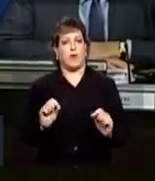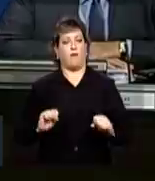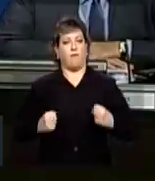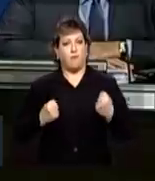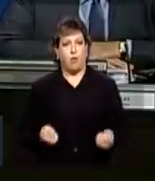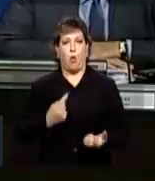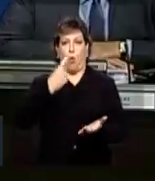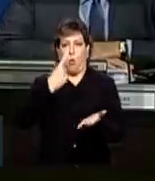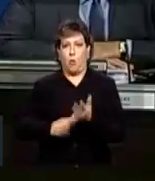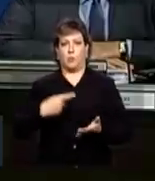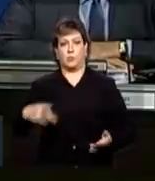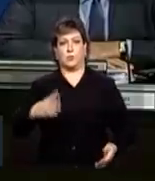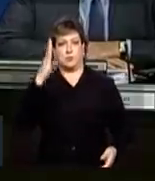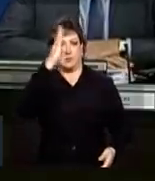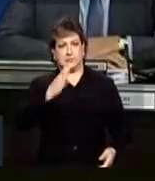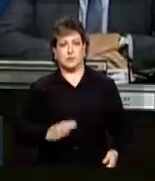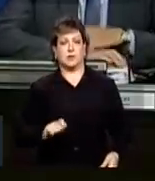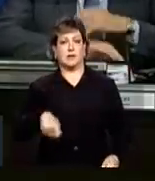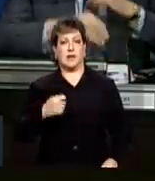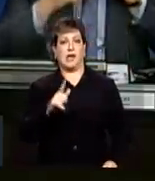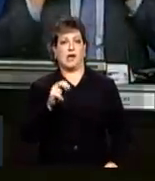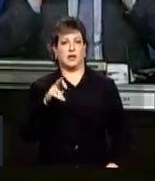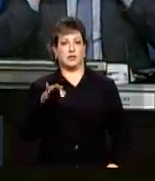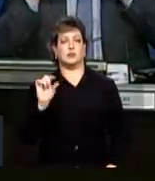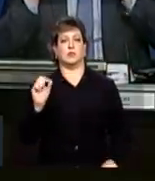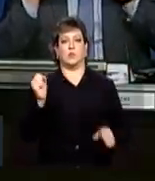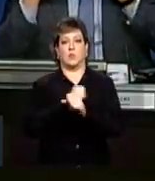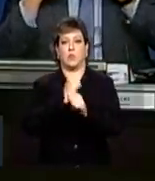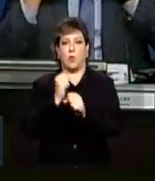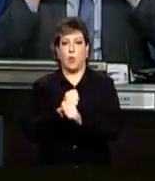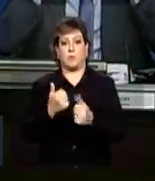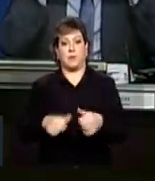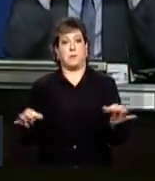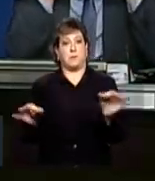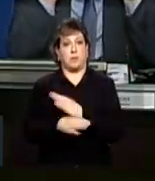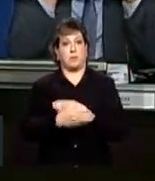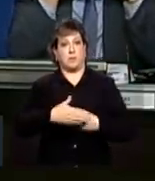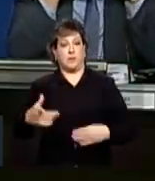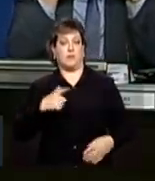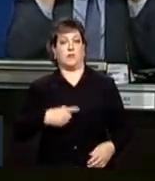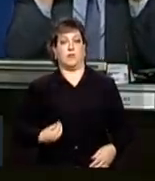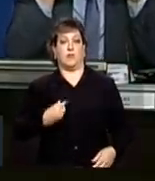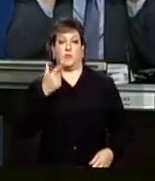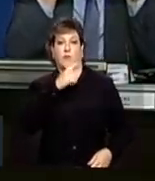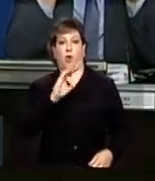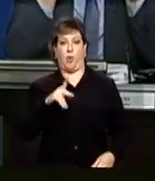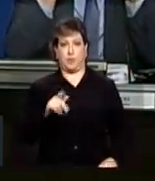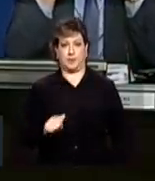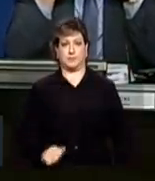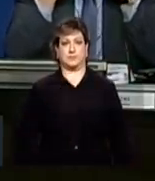do Brasil em garantir que as obras estejam prontas para a realização da Copa.